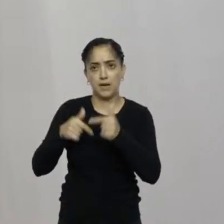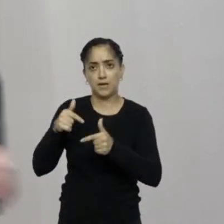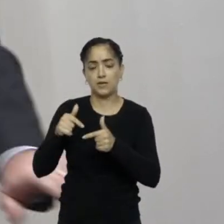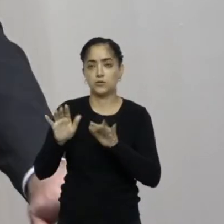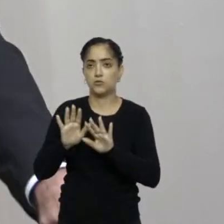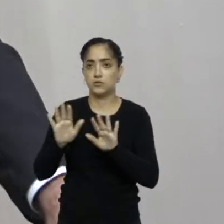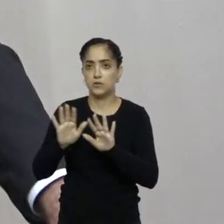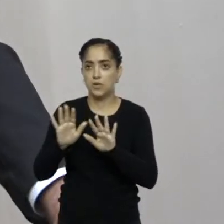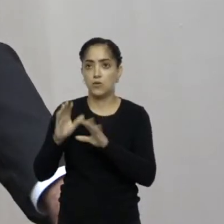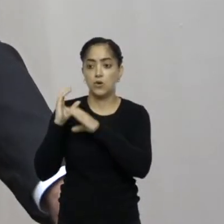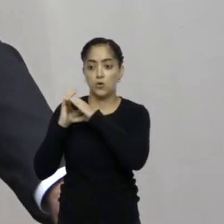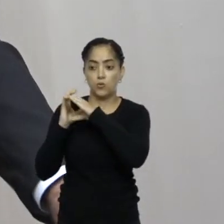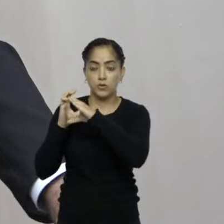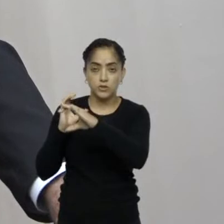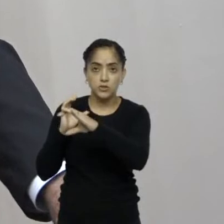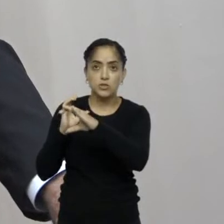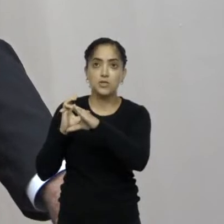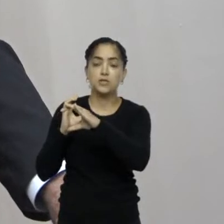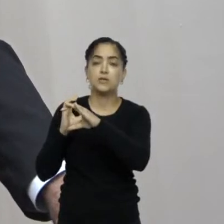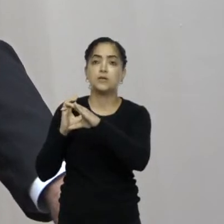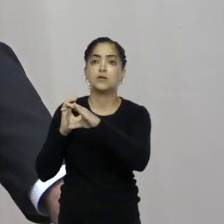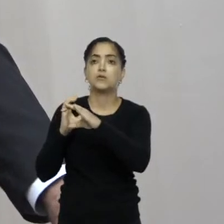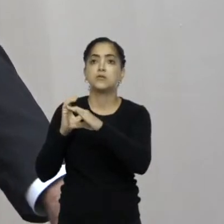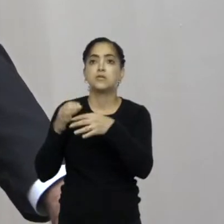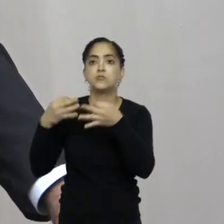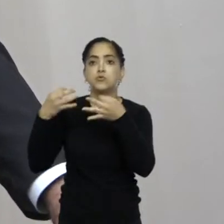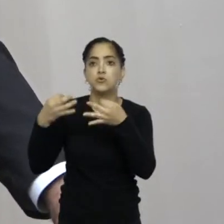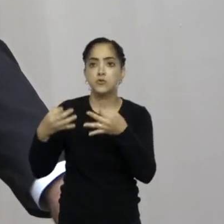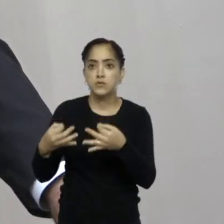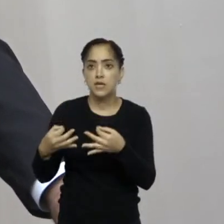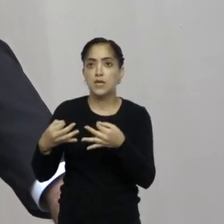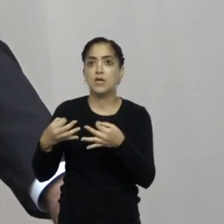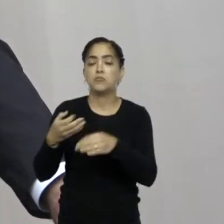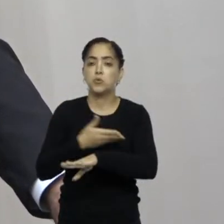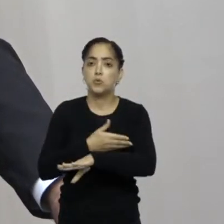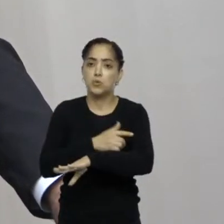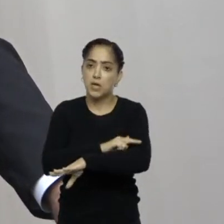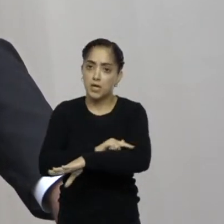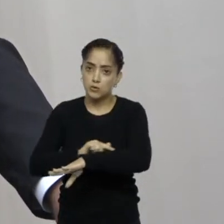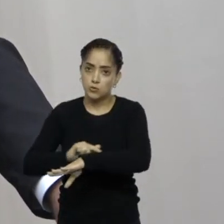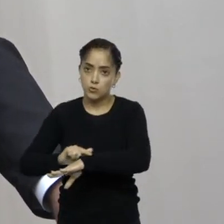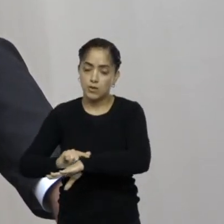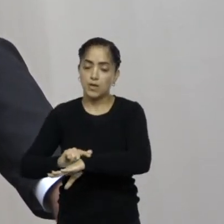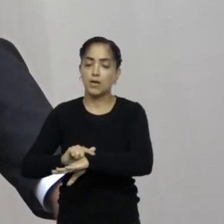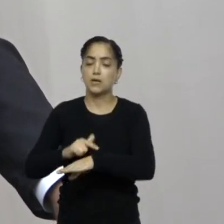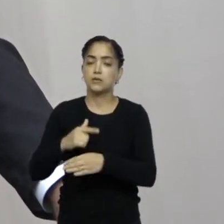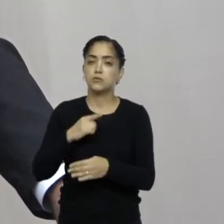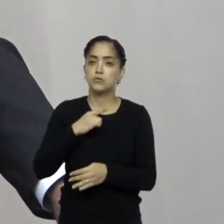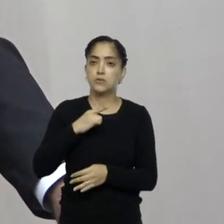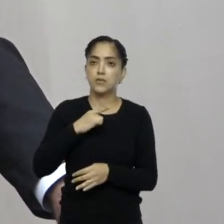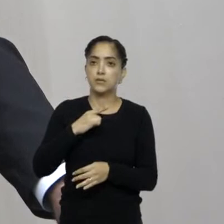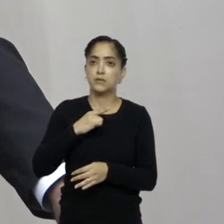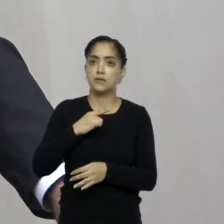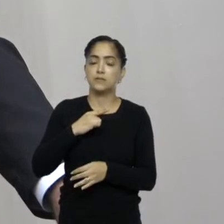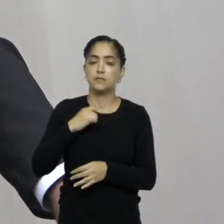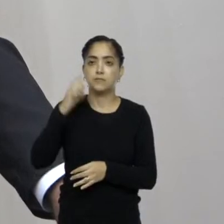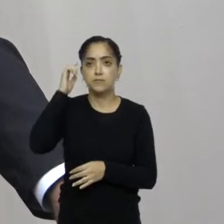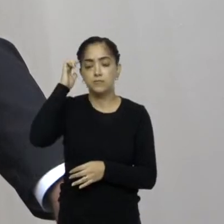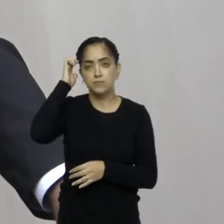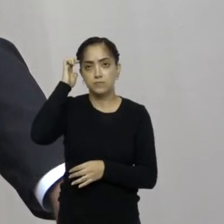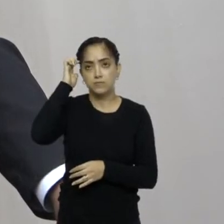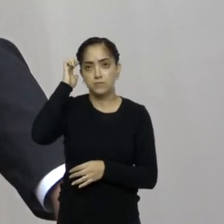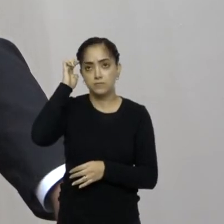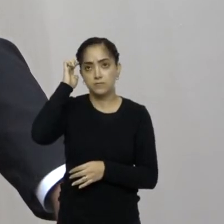foi muito cortês, sempre foi muito educado, deputado Padre Pedro Baldiceira,